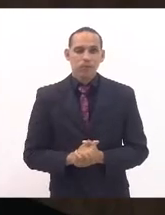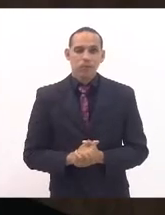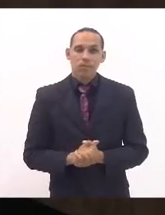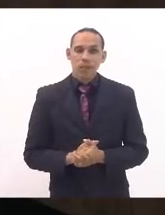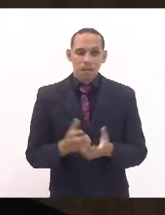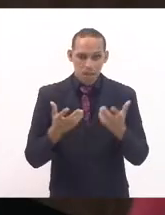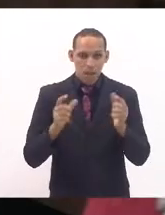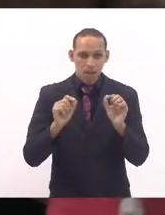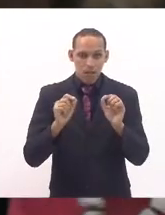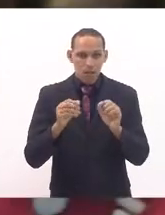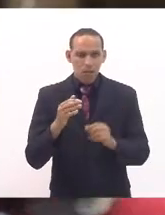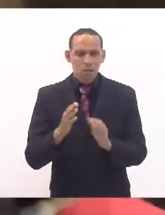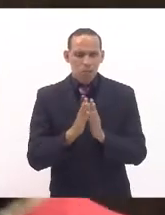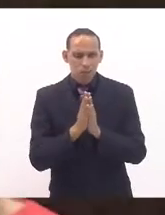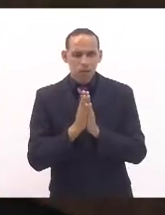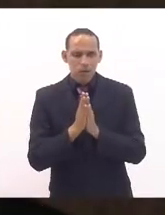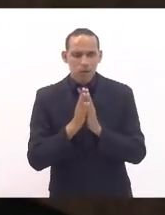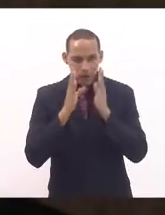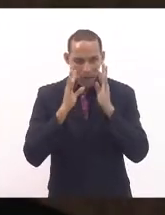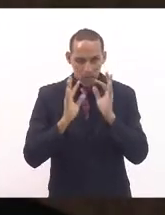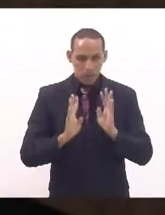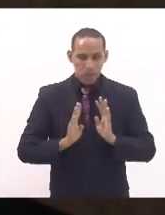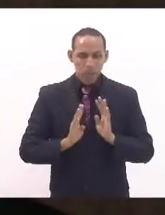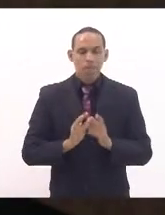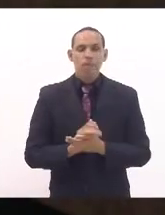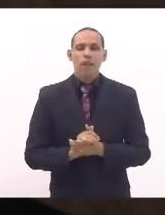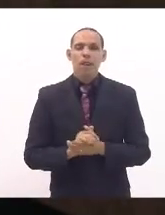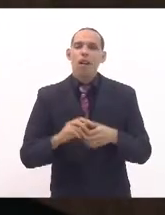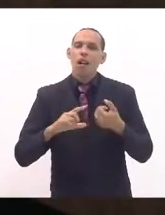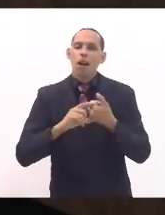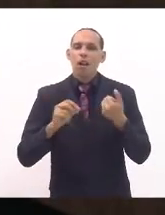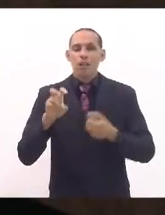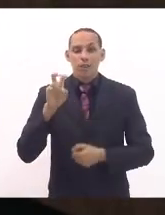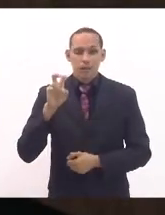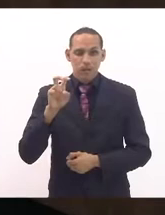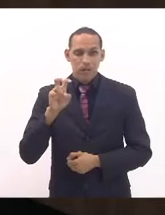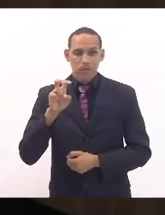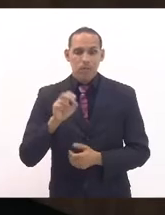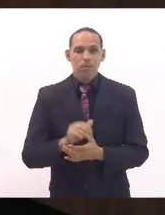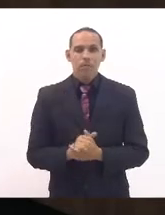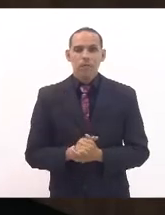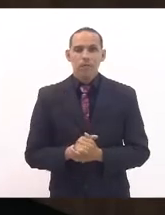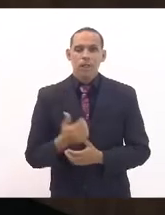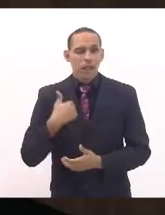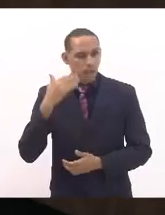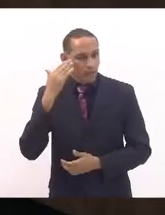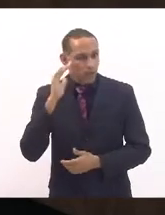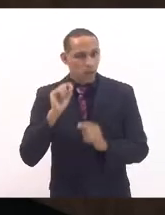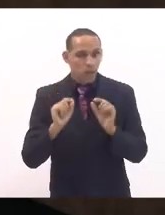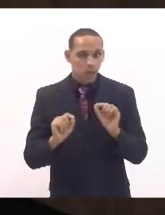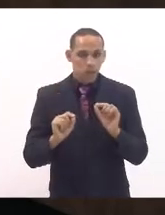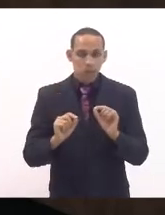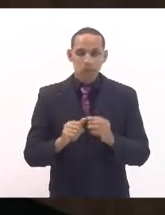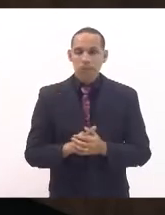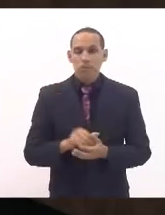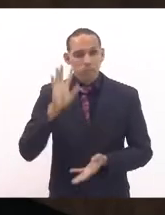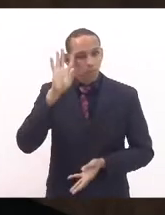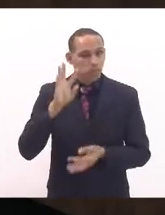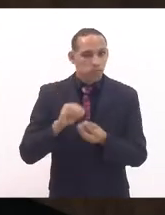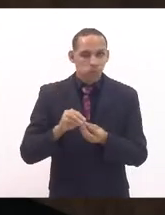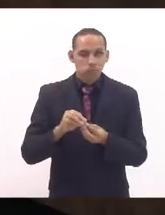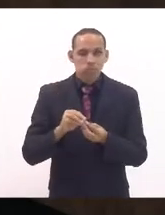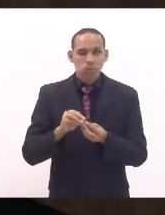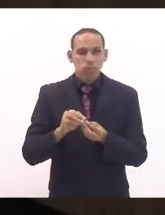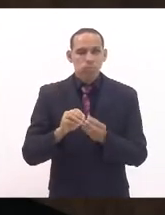que a Hélia prestasse atenção também, o artigo 5º, no meu entendimento, está com uma